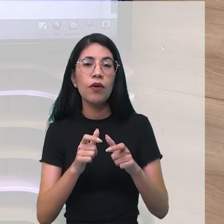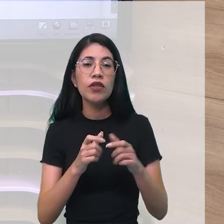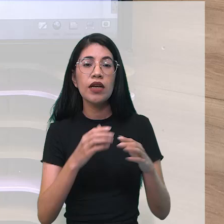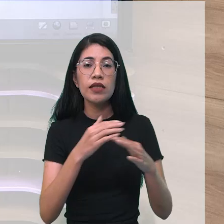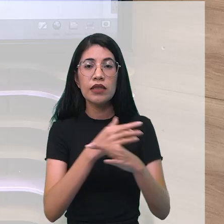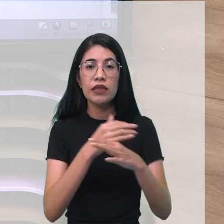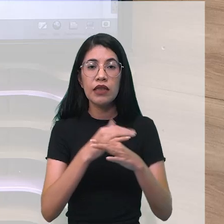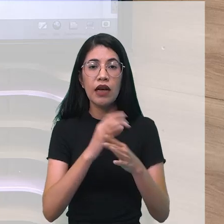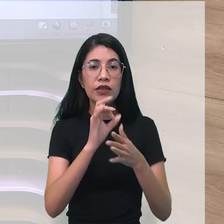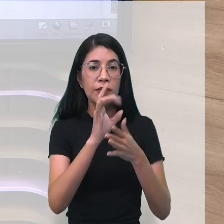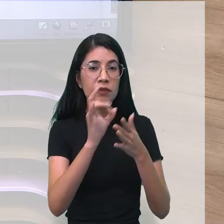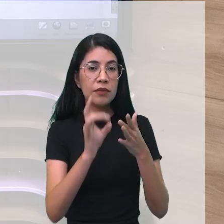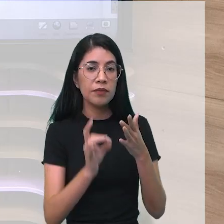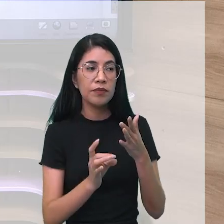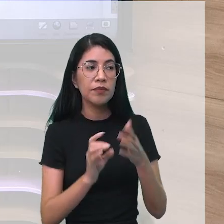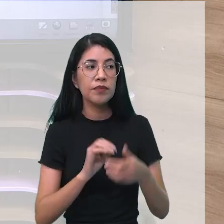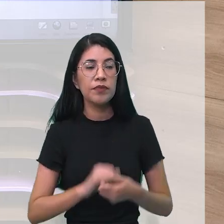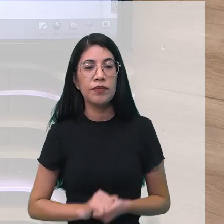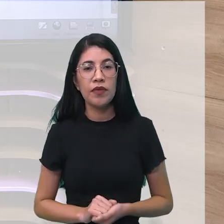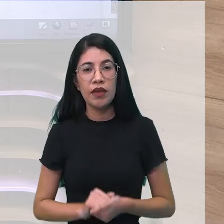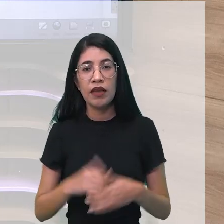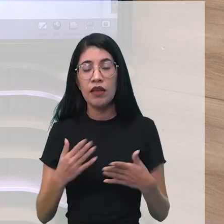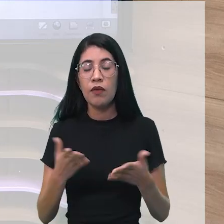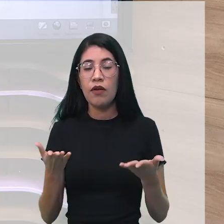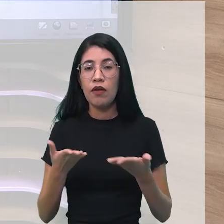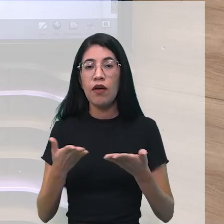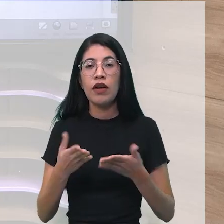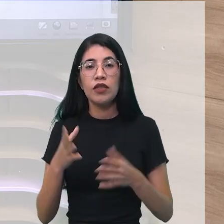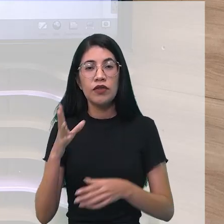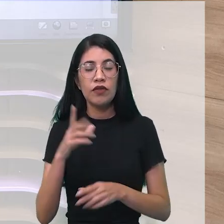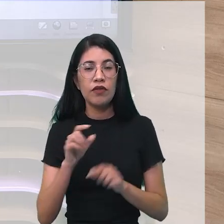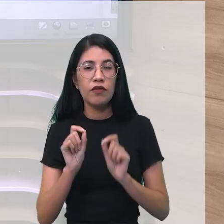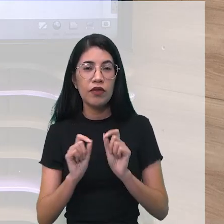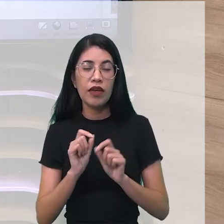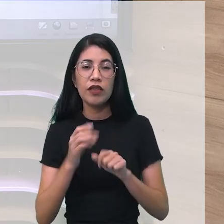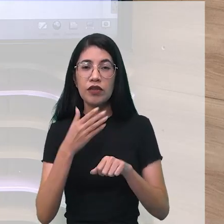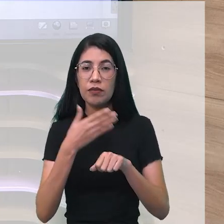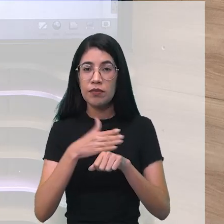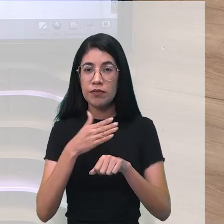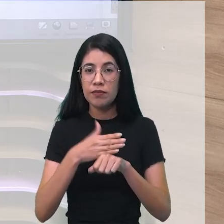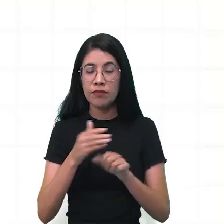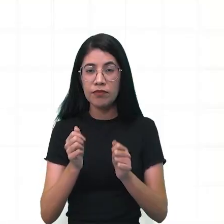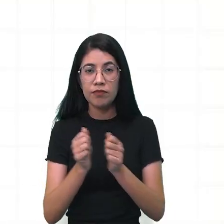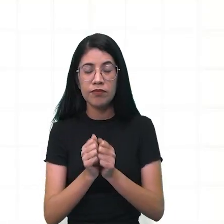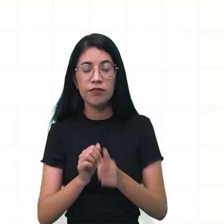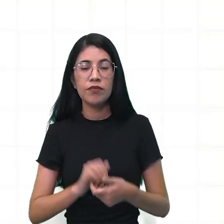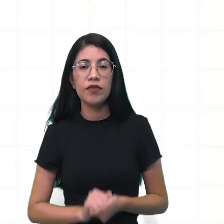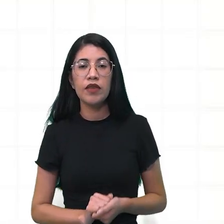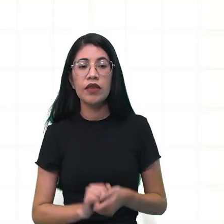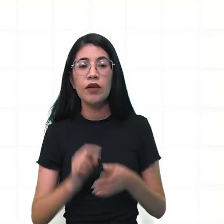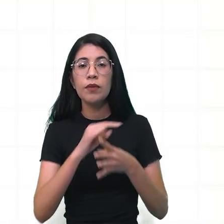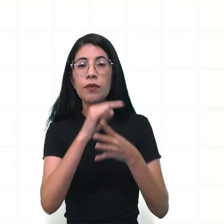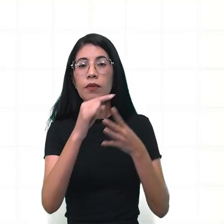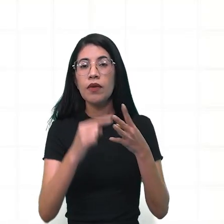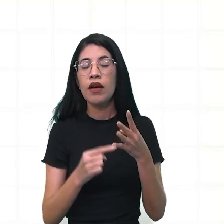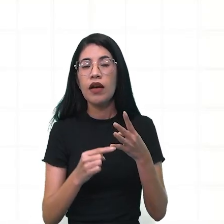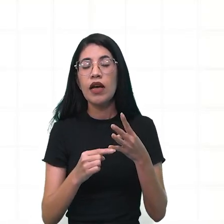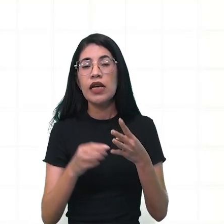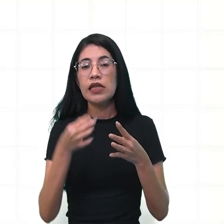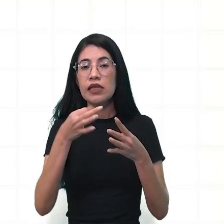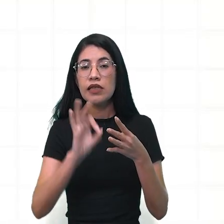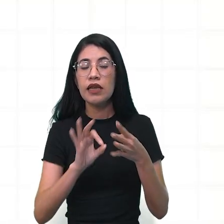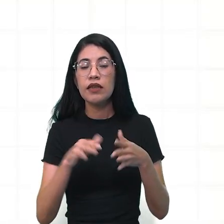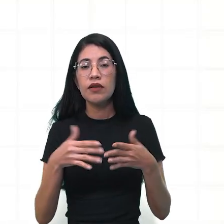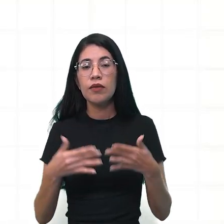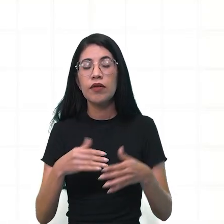cada cidade, tá certo? Então, nós vamos agora aqui resolver juntos. Então, vamos lá. Qual é a alternativa correta?